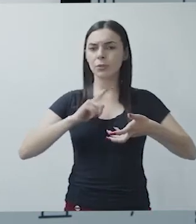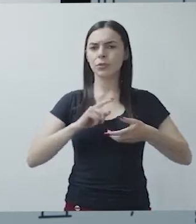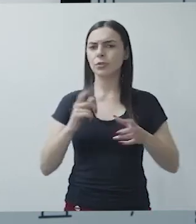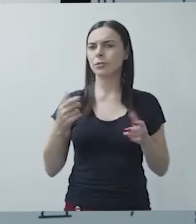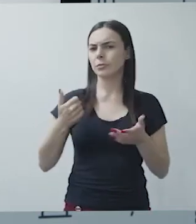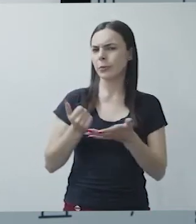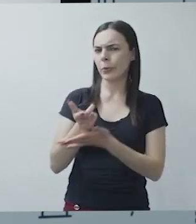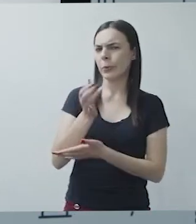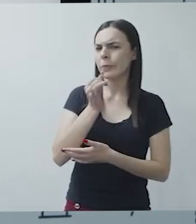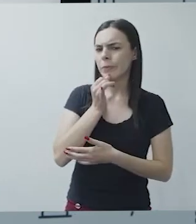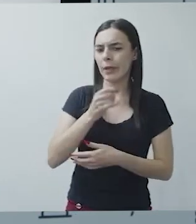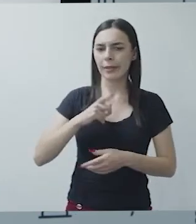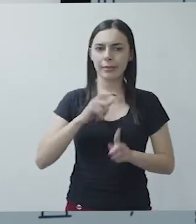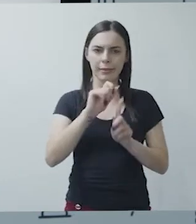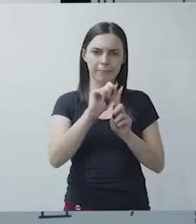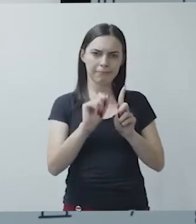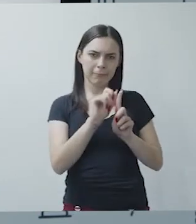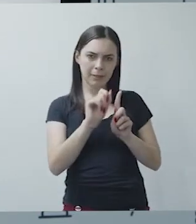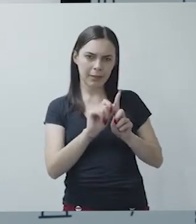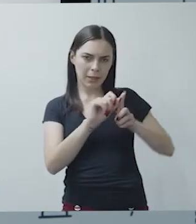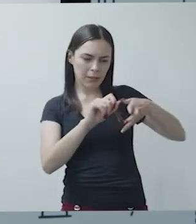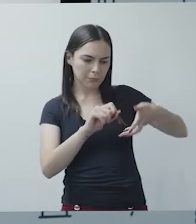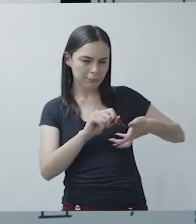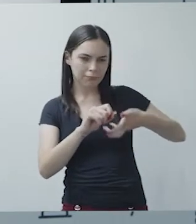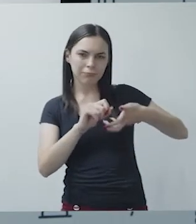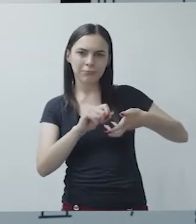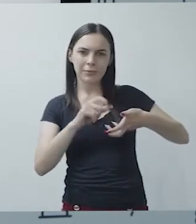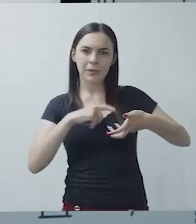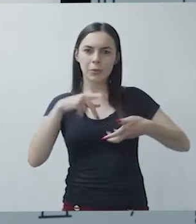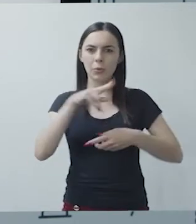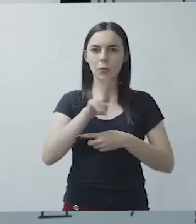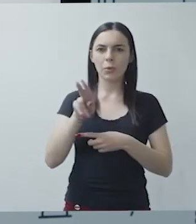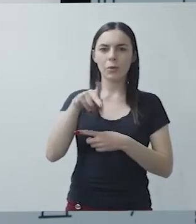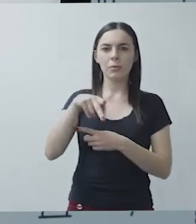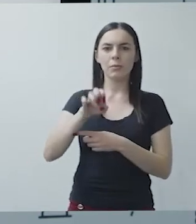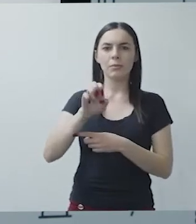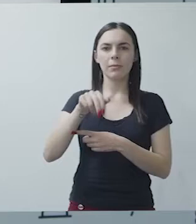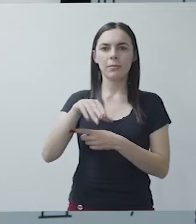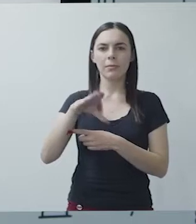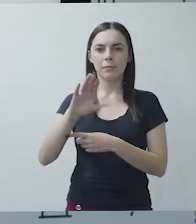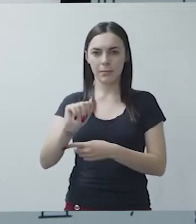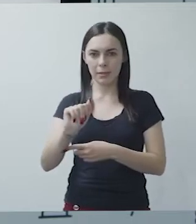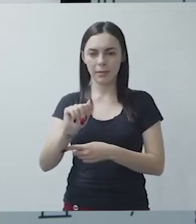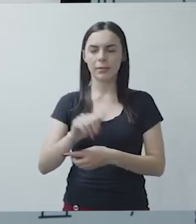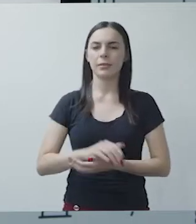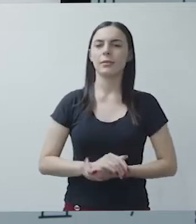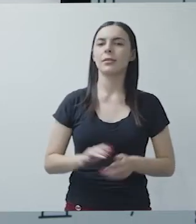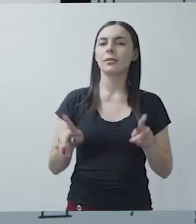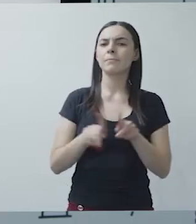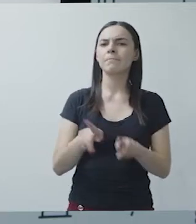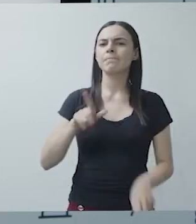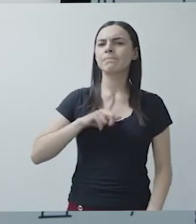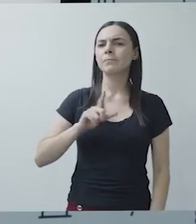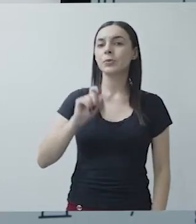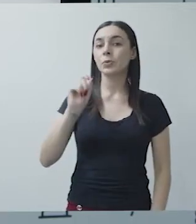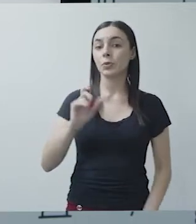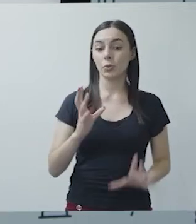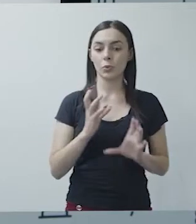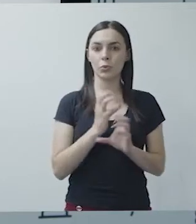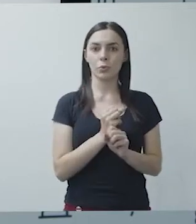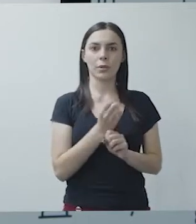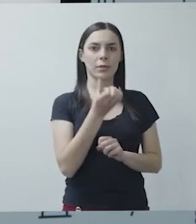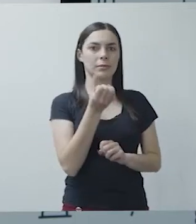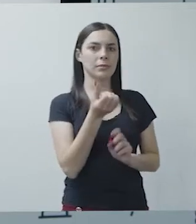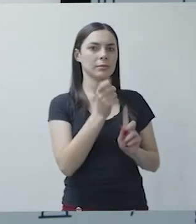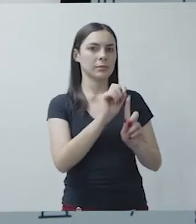vem toda juntinhas. Então, nós dizemos que ela é uma penca. Tínhamos aqui, então, uma penca com